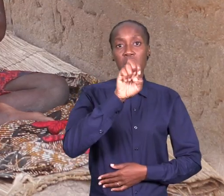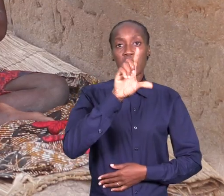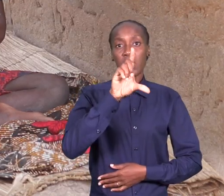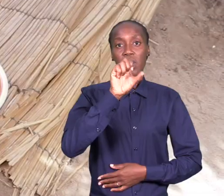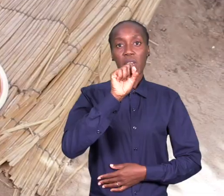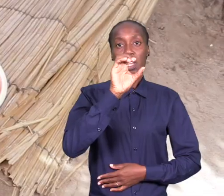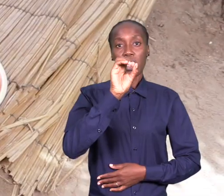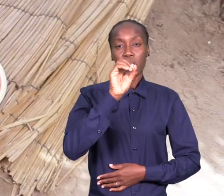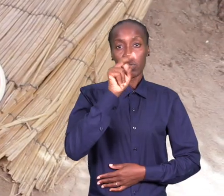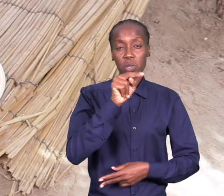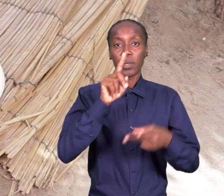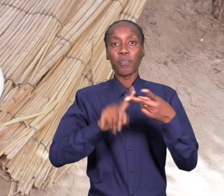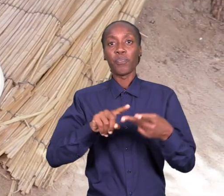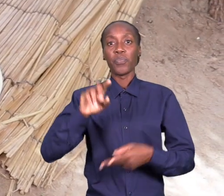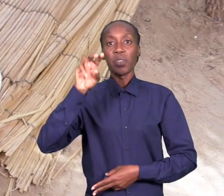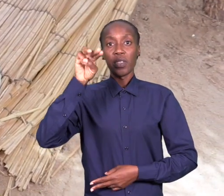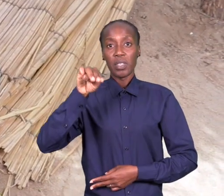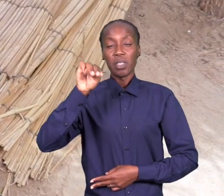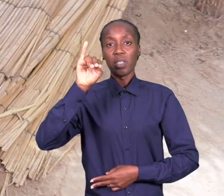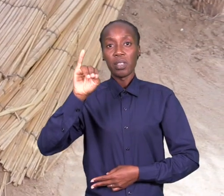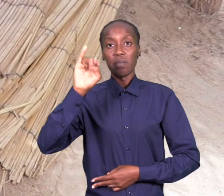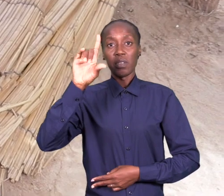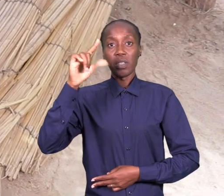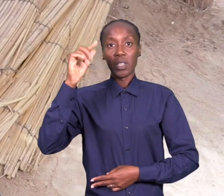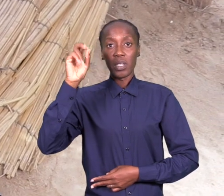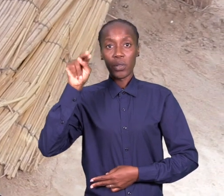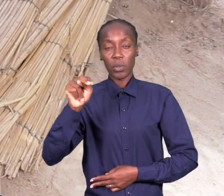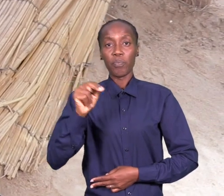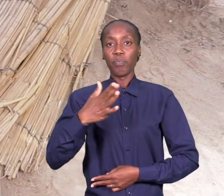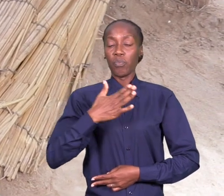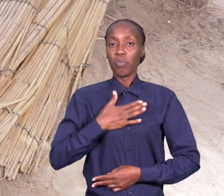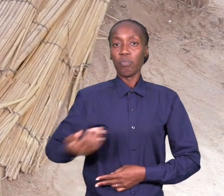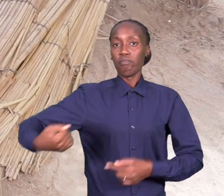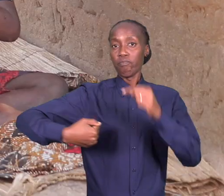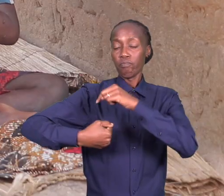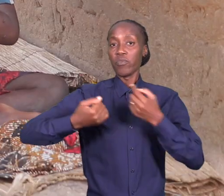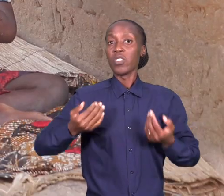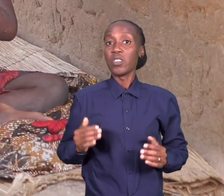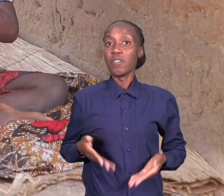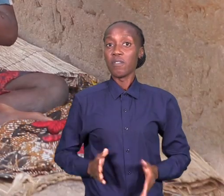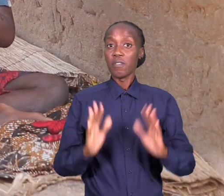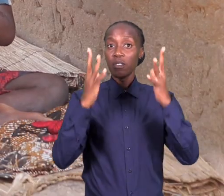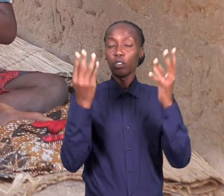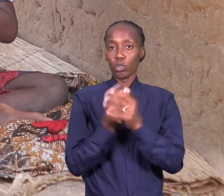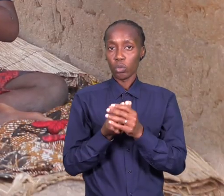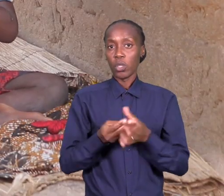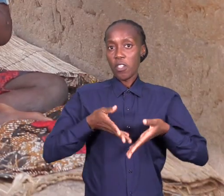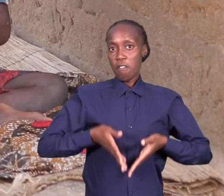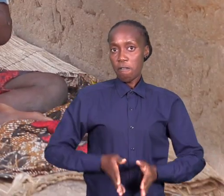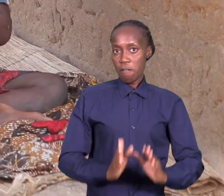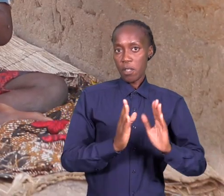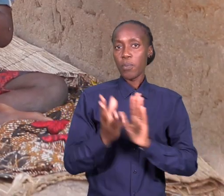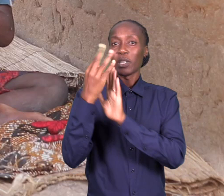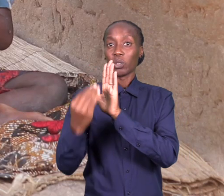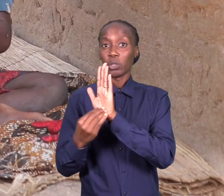Nelson Alberto e Milka Constantino. Vivo com o meu marido e estes são meus dois filhos de 6 e